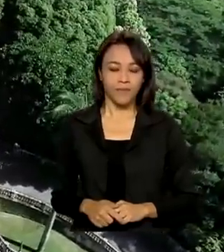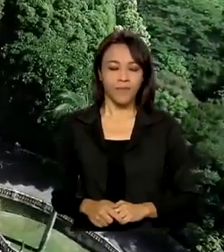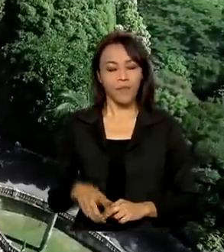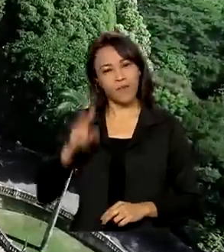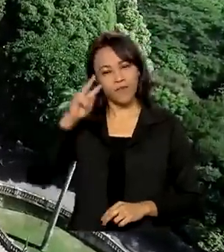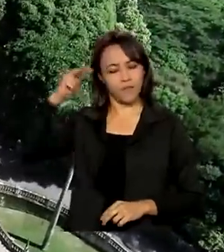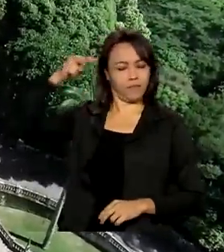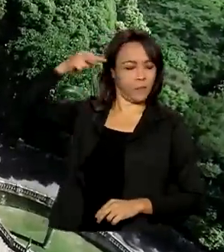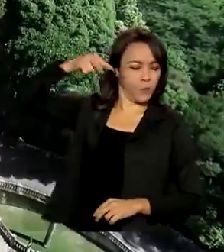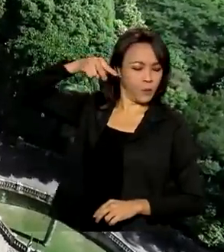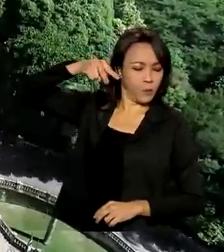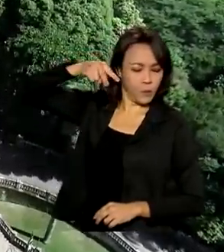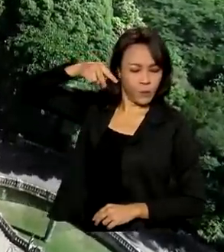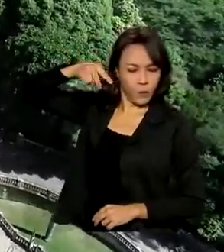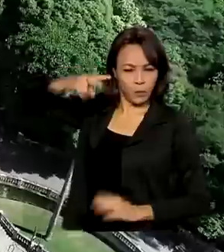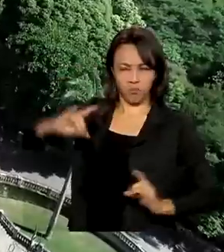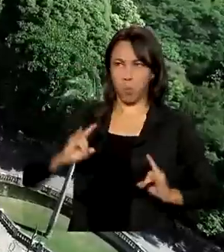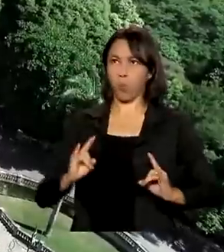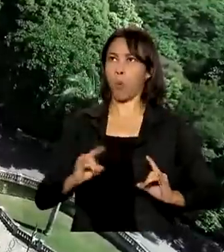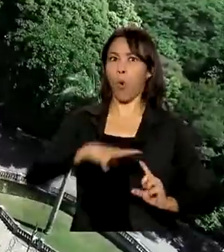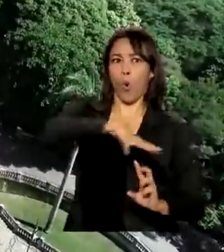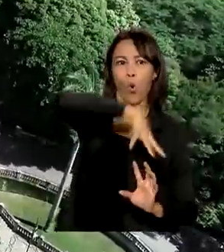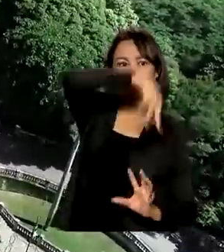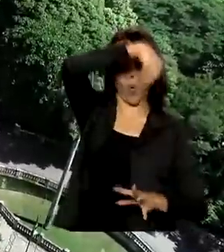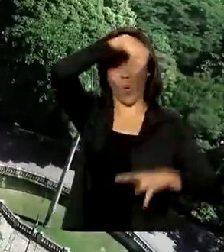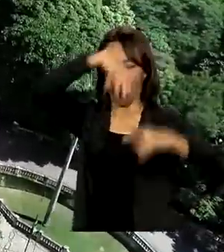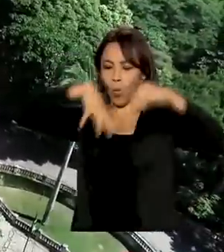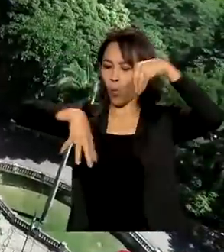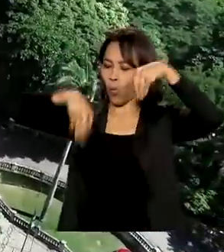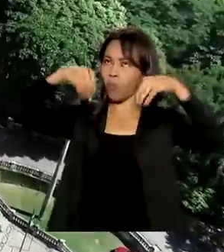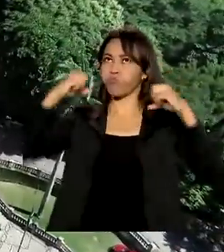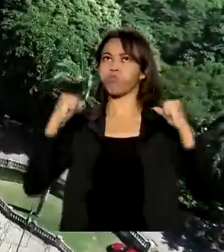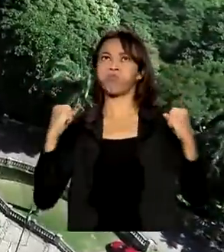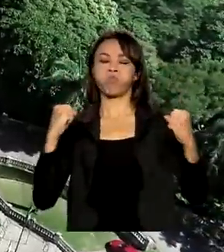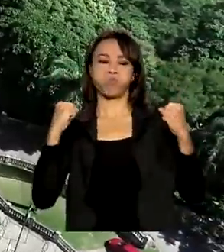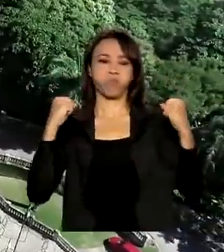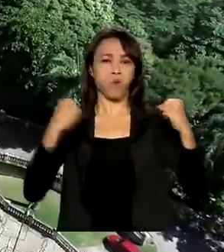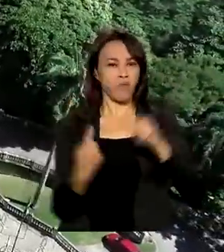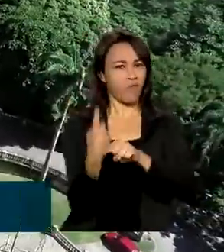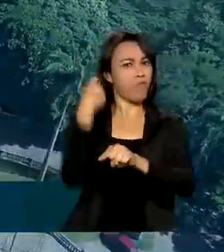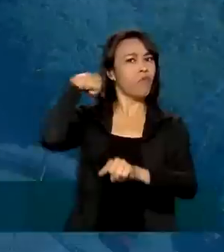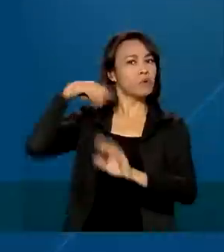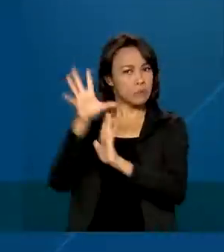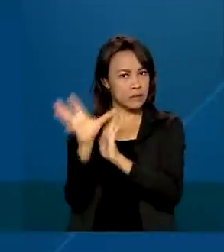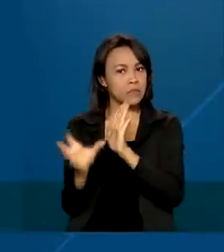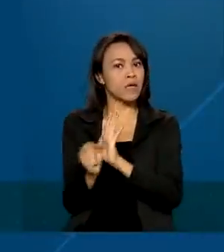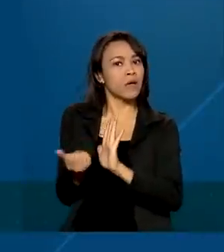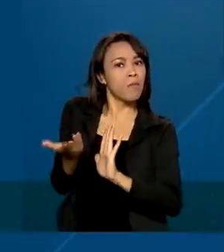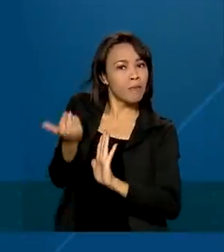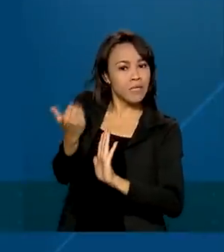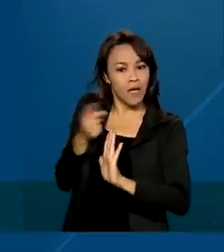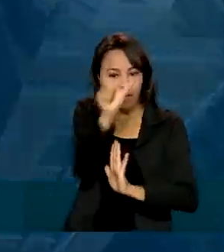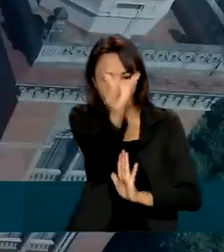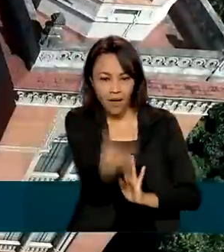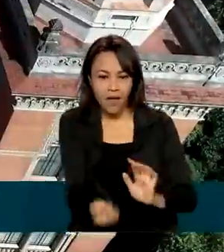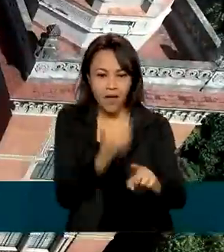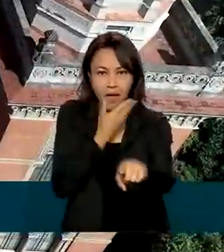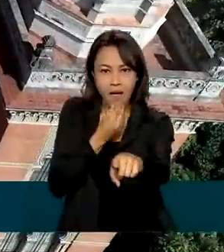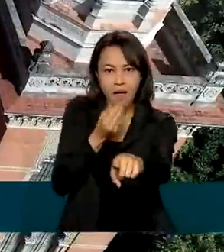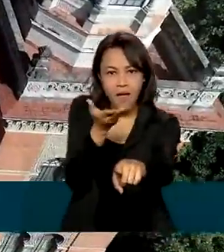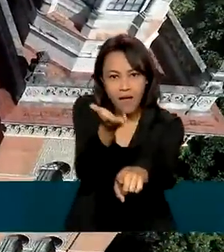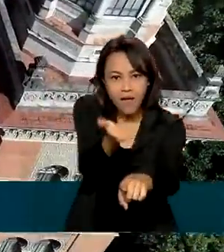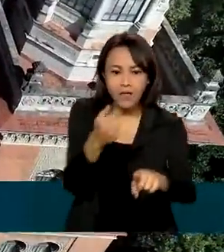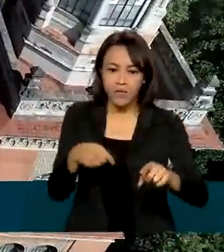Olhando de longe, o castelo imponente chama a atenção. Ele foi erguido no início do século passado por Oswaldo Cruz. O local,